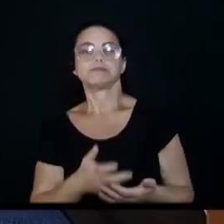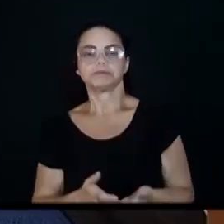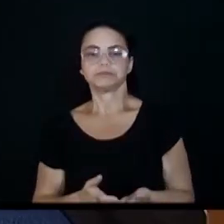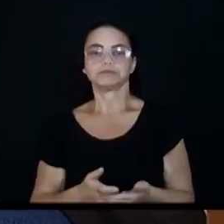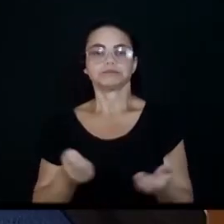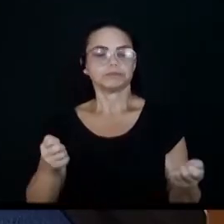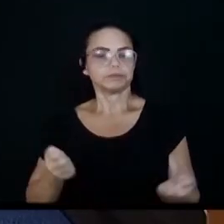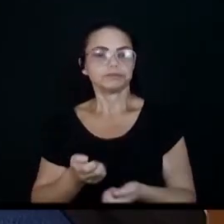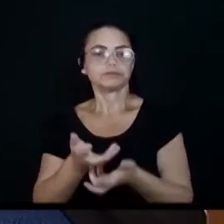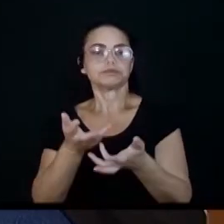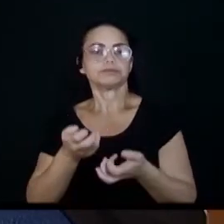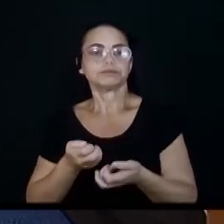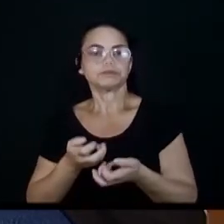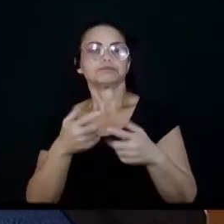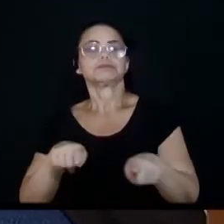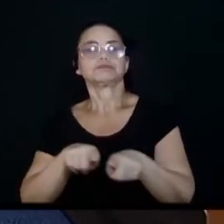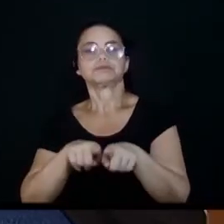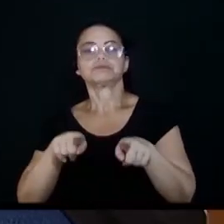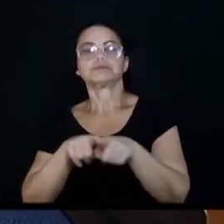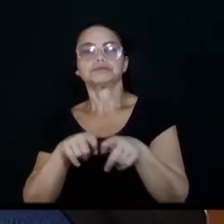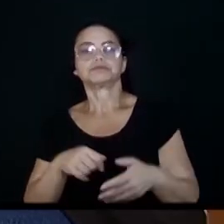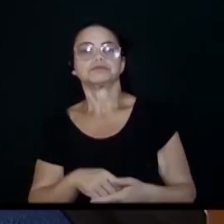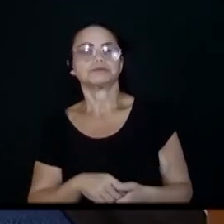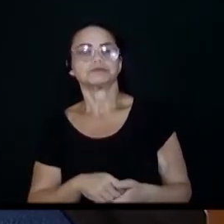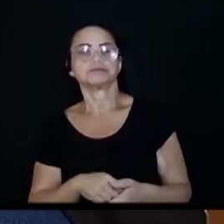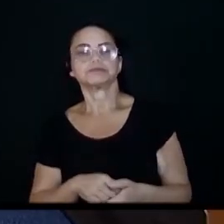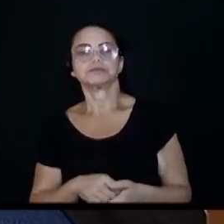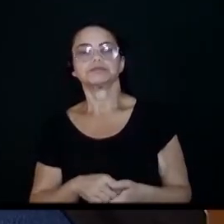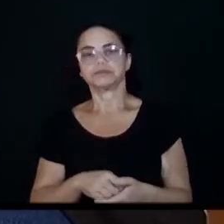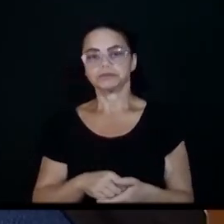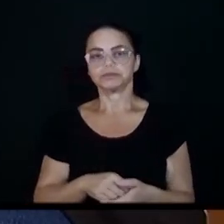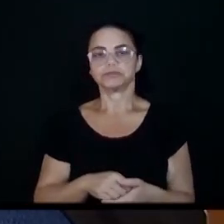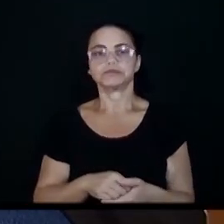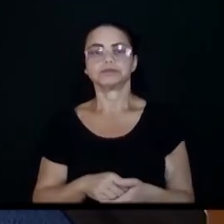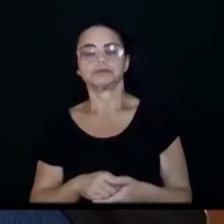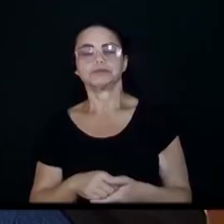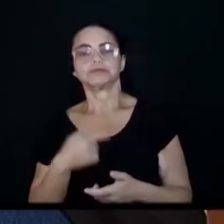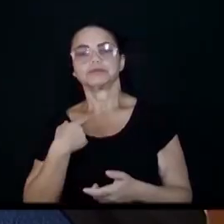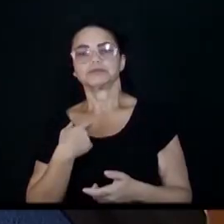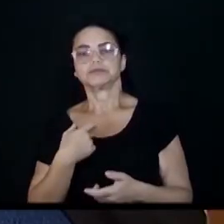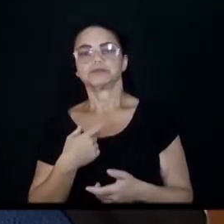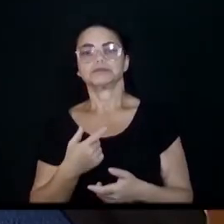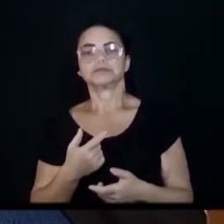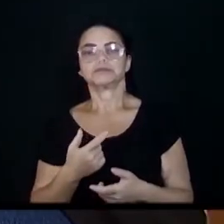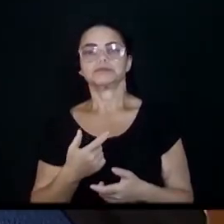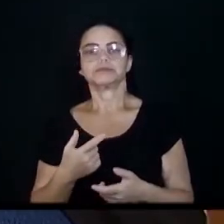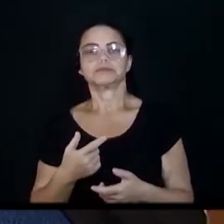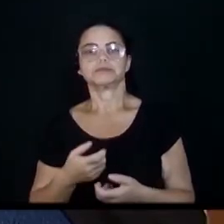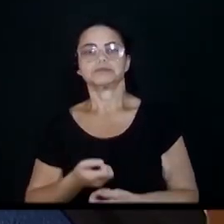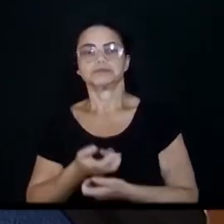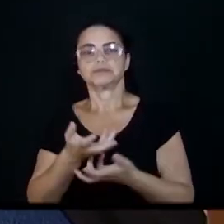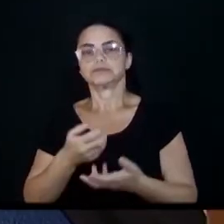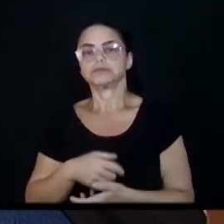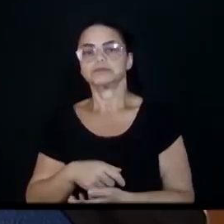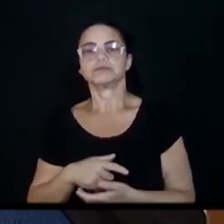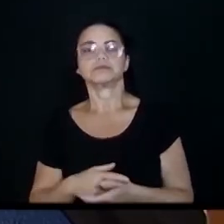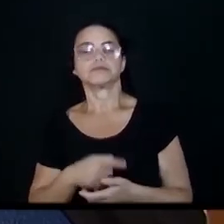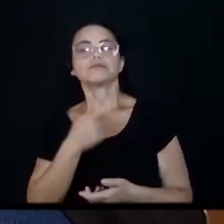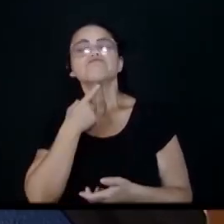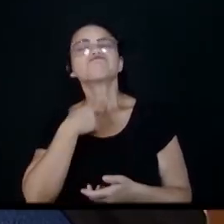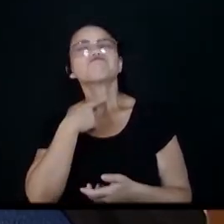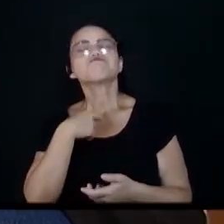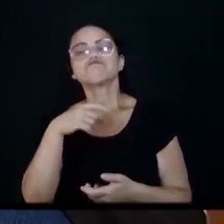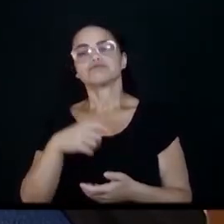trazendo também aquela humanização, né, aquele calor humano para